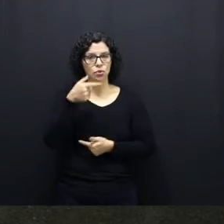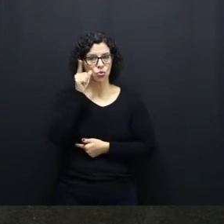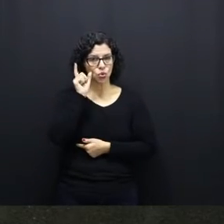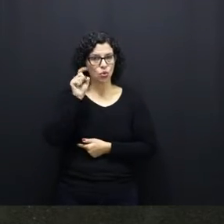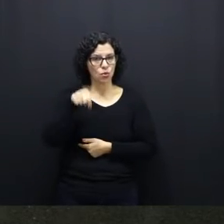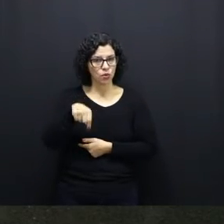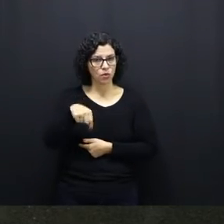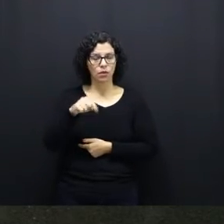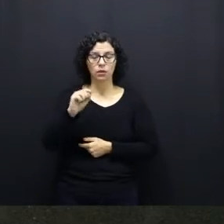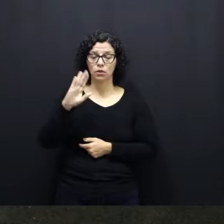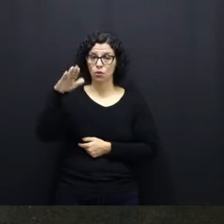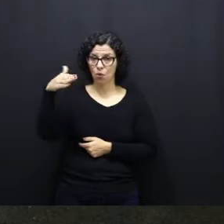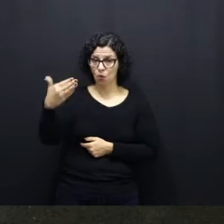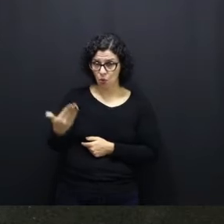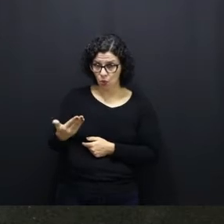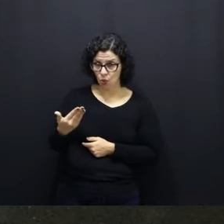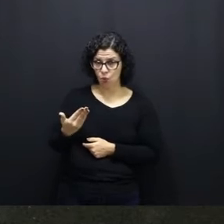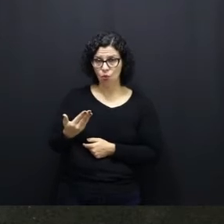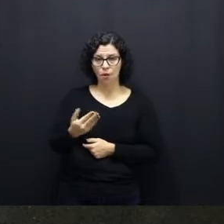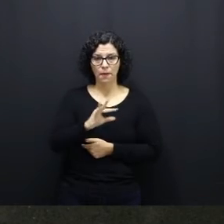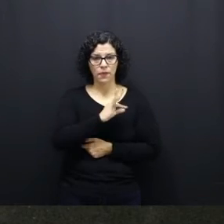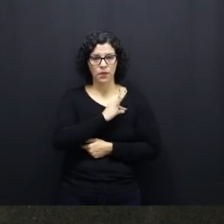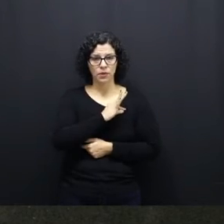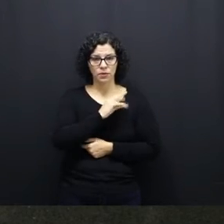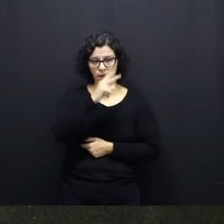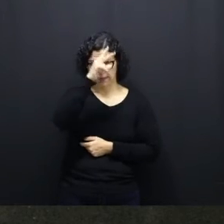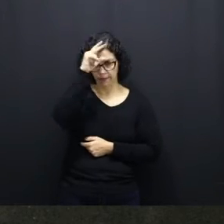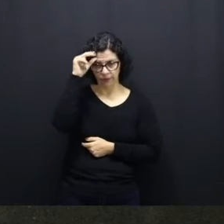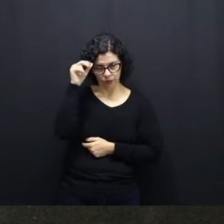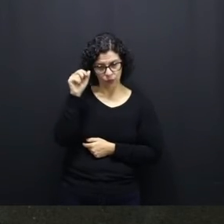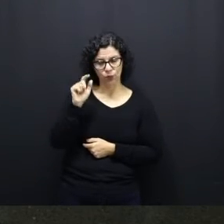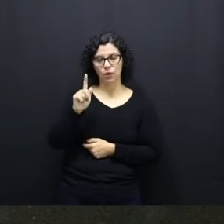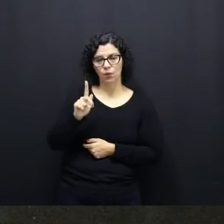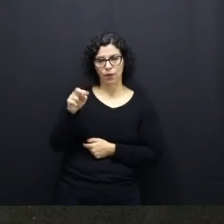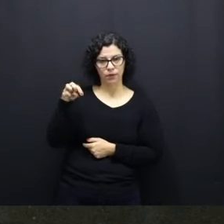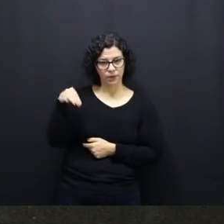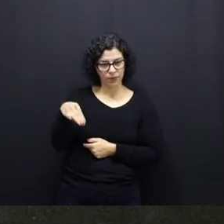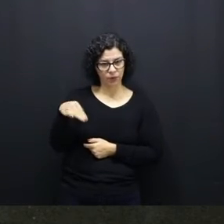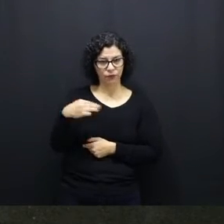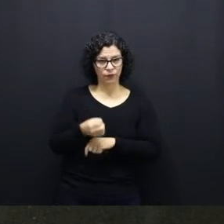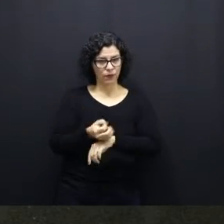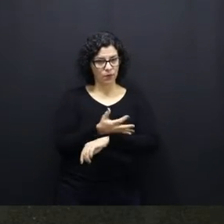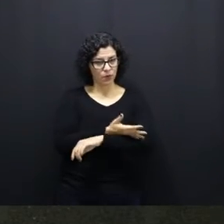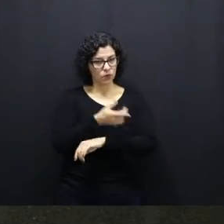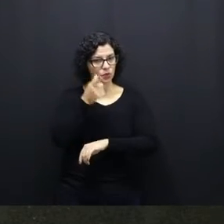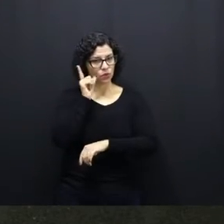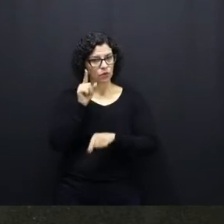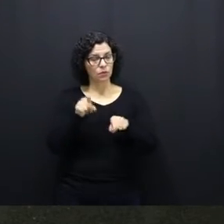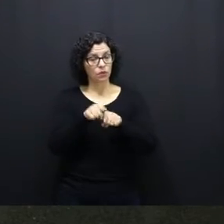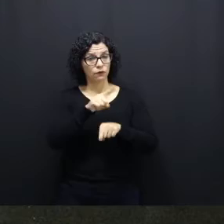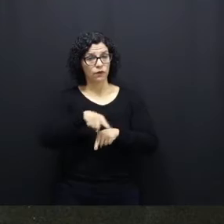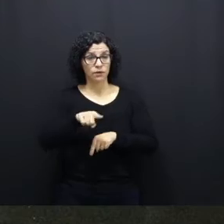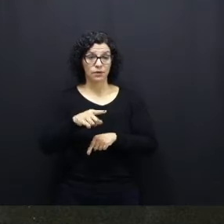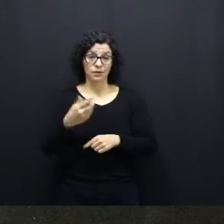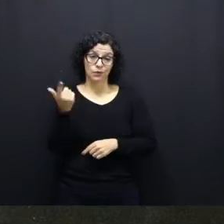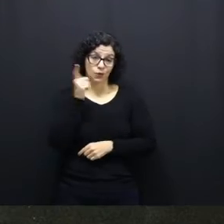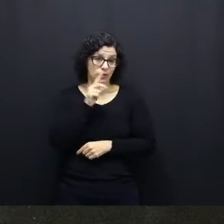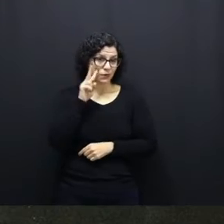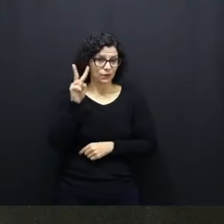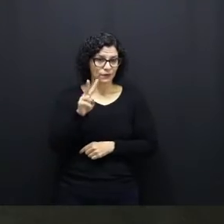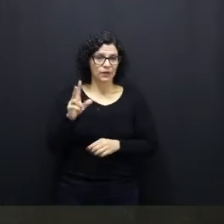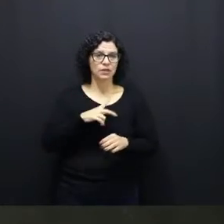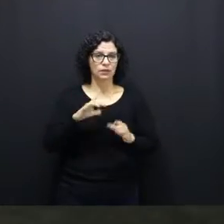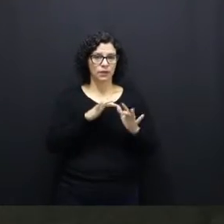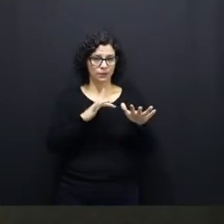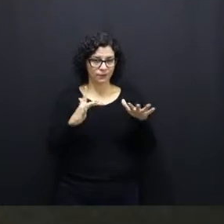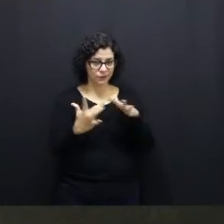ontem a sessão solene com a guarda municipal positivo momento emocionante aqueles que não puderam acompanhar ainda